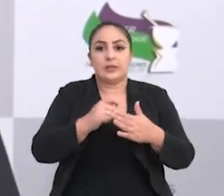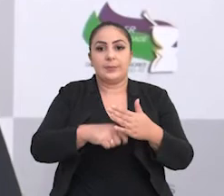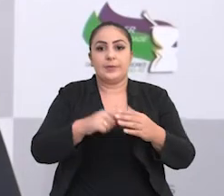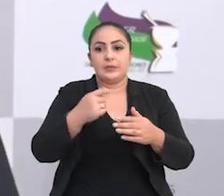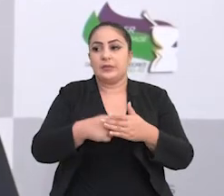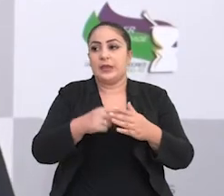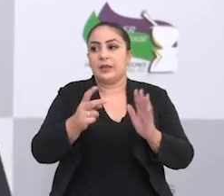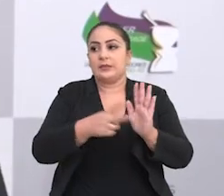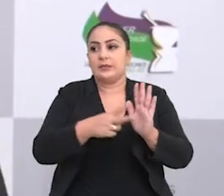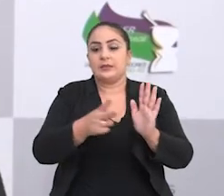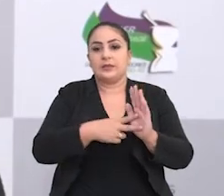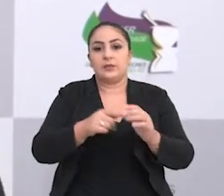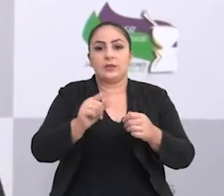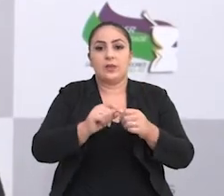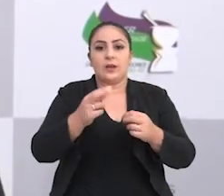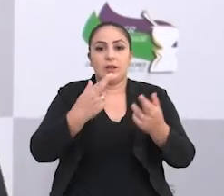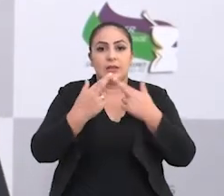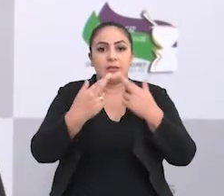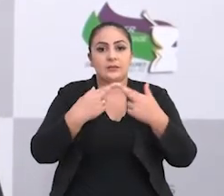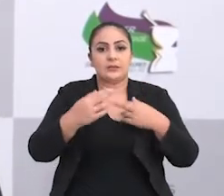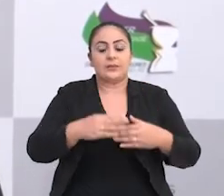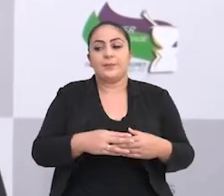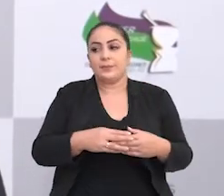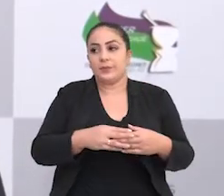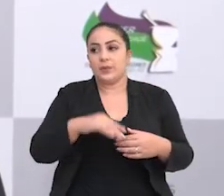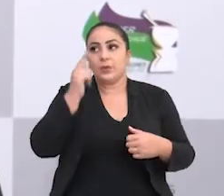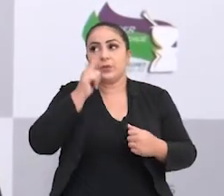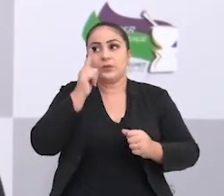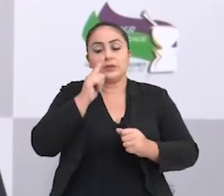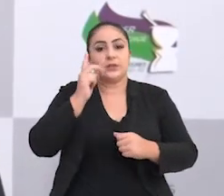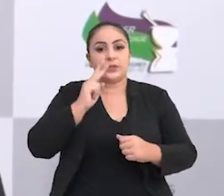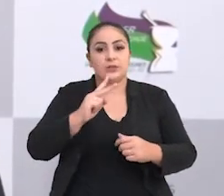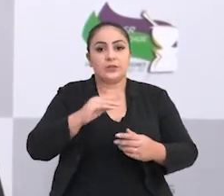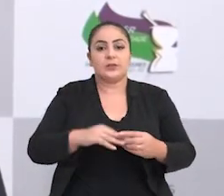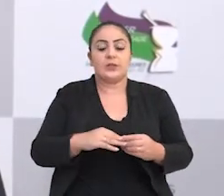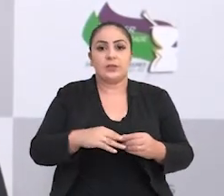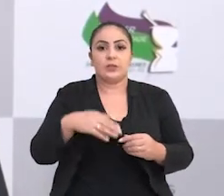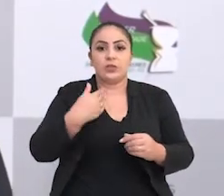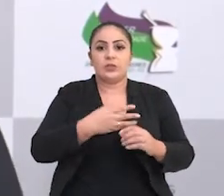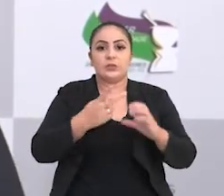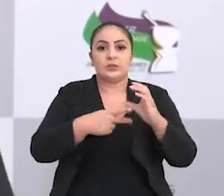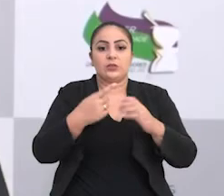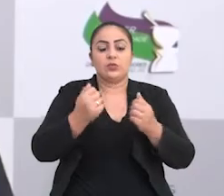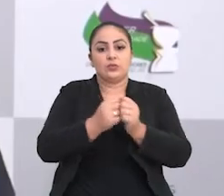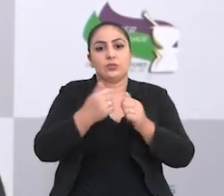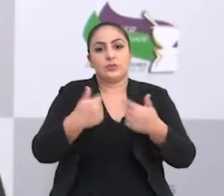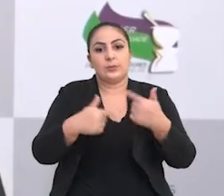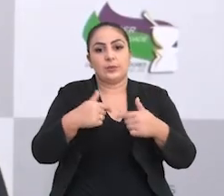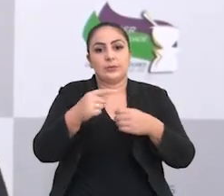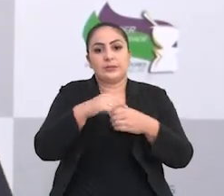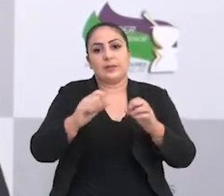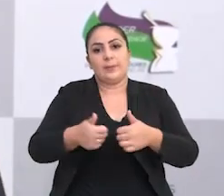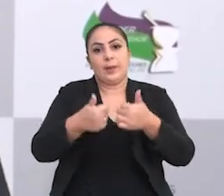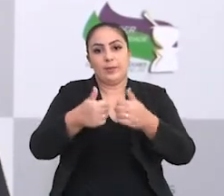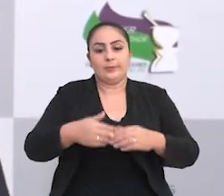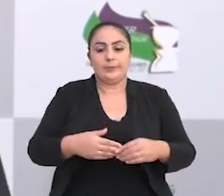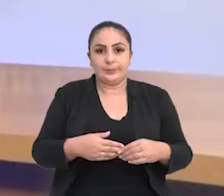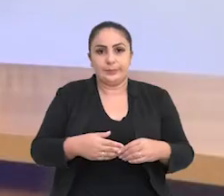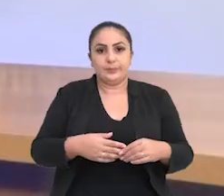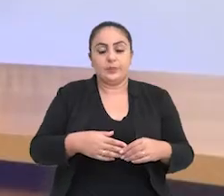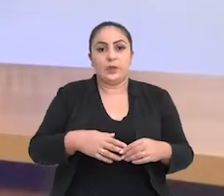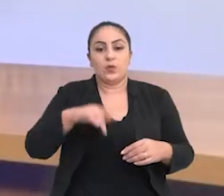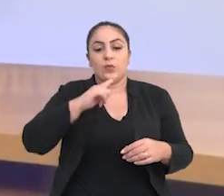estar atento e ter esse relacionamento, né? Poder Executivo e Legislativo juntos trabalhando para uma cidade